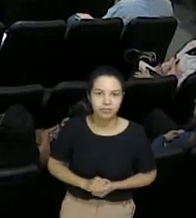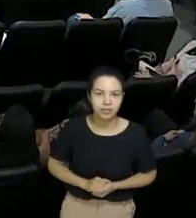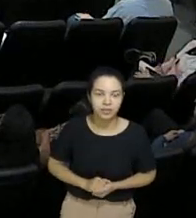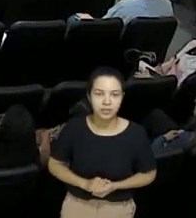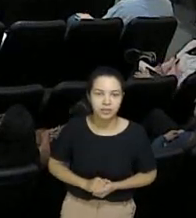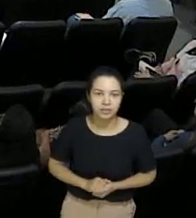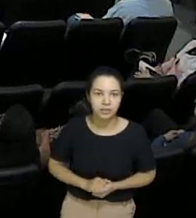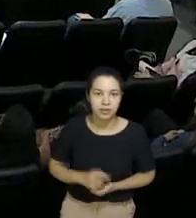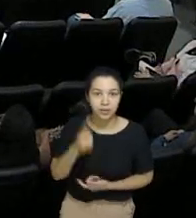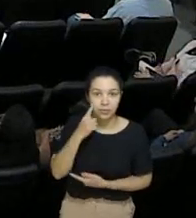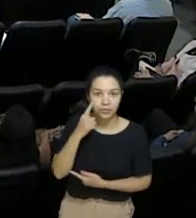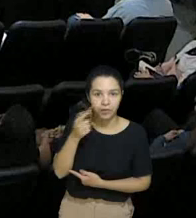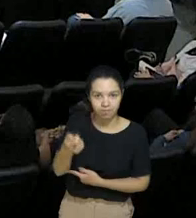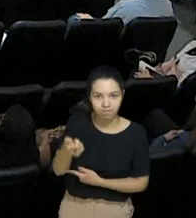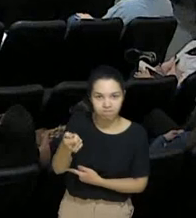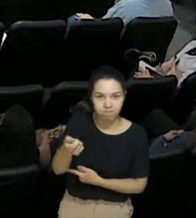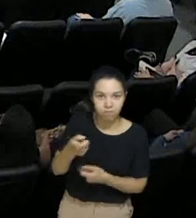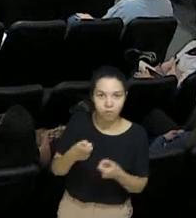volta.